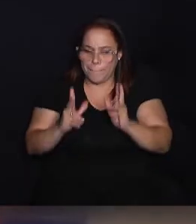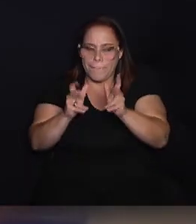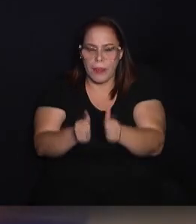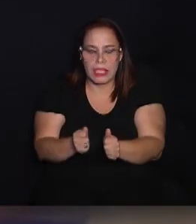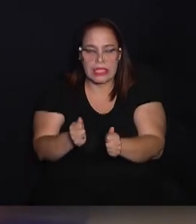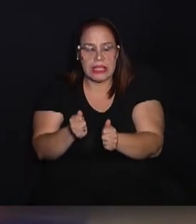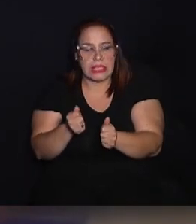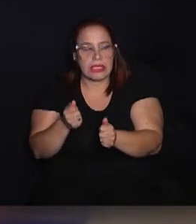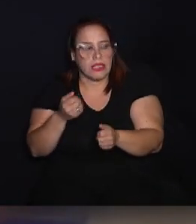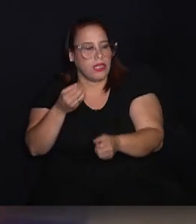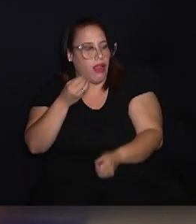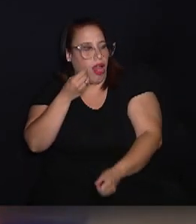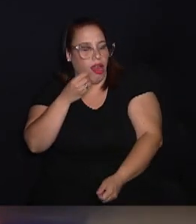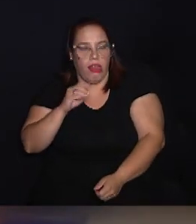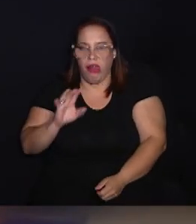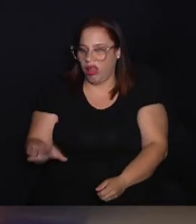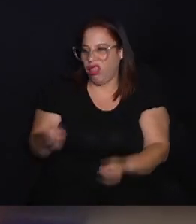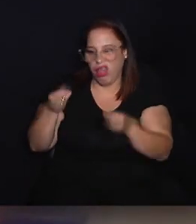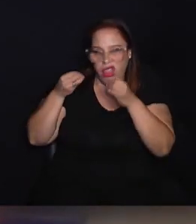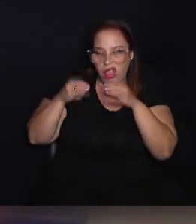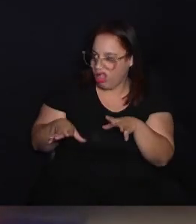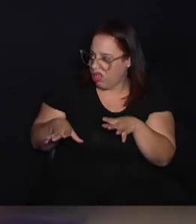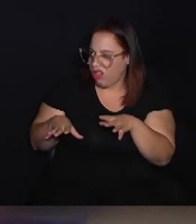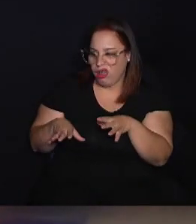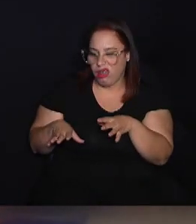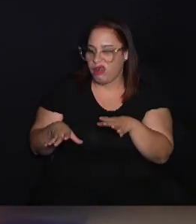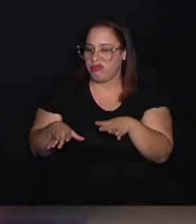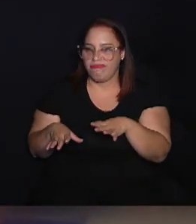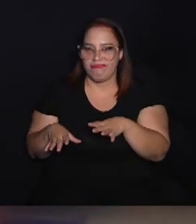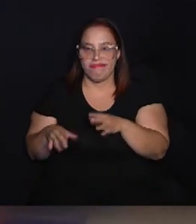o sentimento desta expressiva votação.